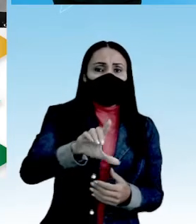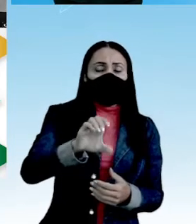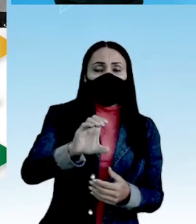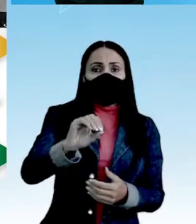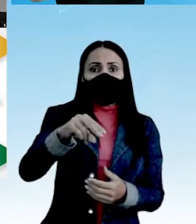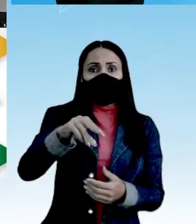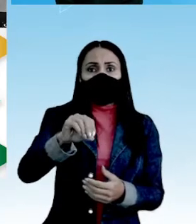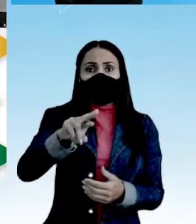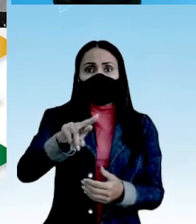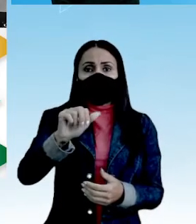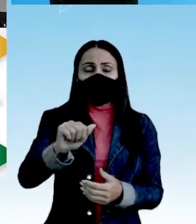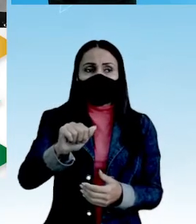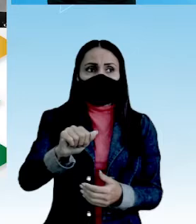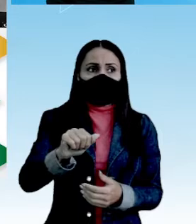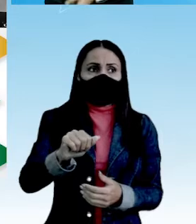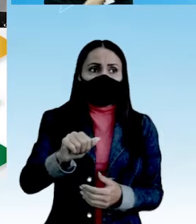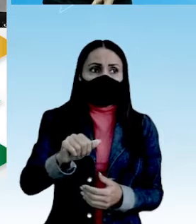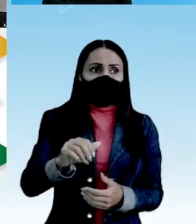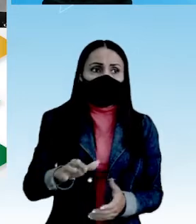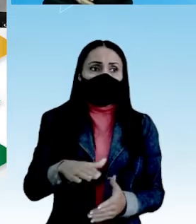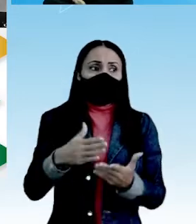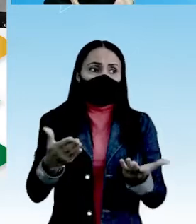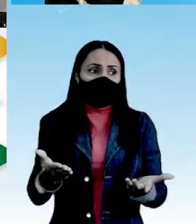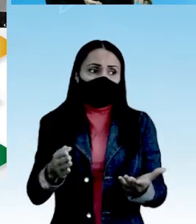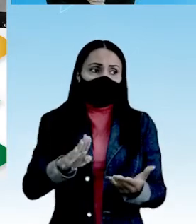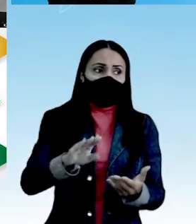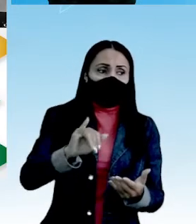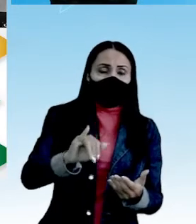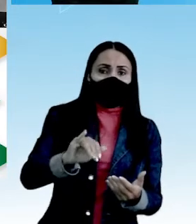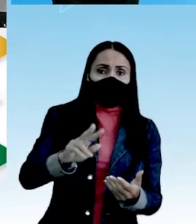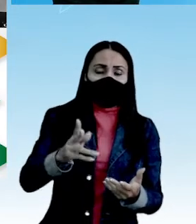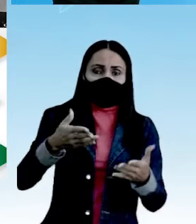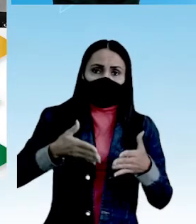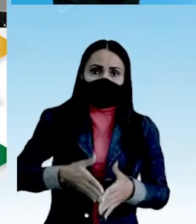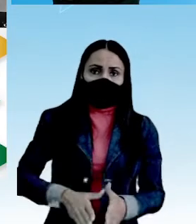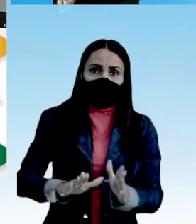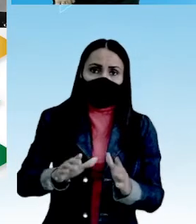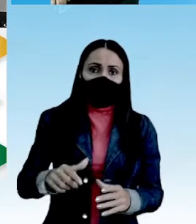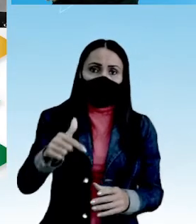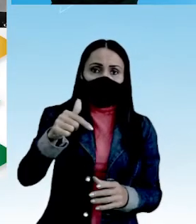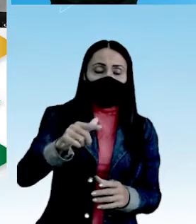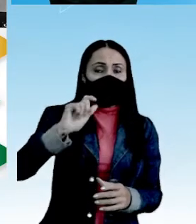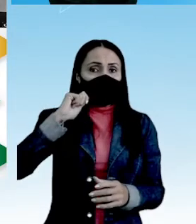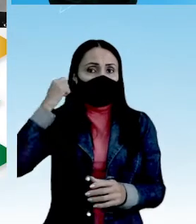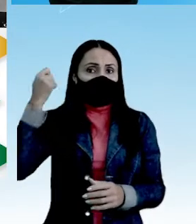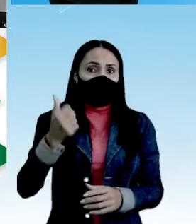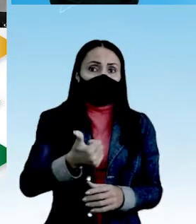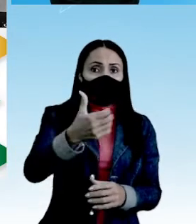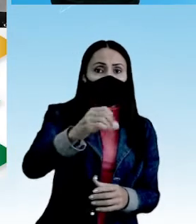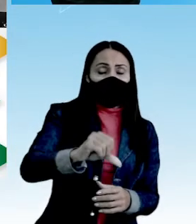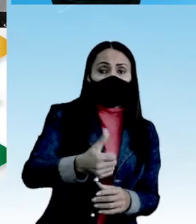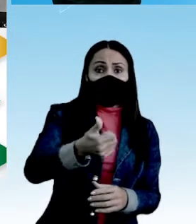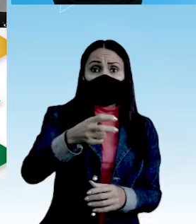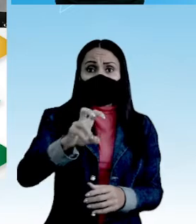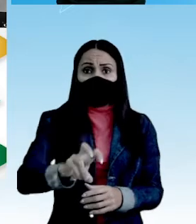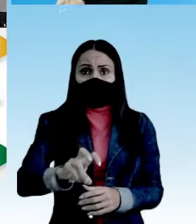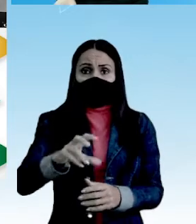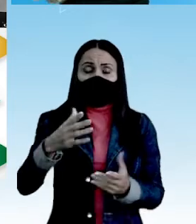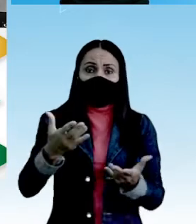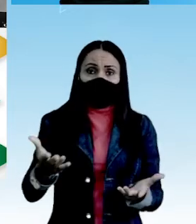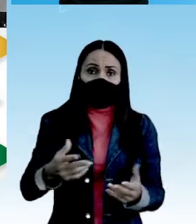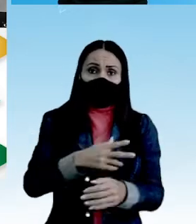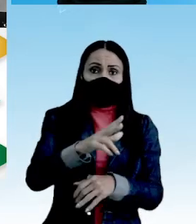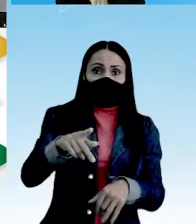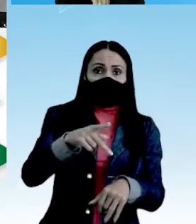Fagan Hall, certo? Mais conhecida como Billie Holiday, nasceu em 7 de abril de 1915 na